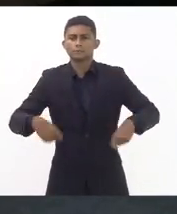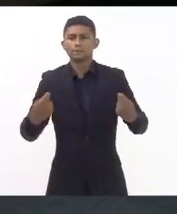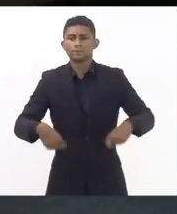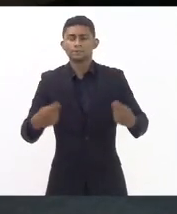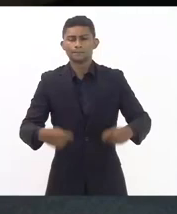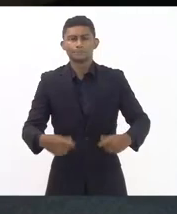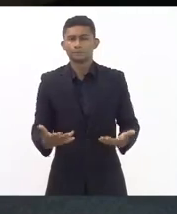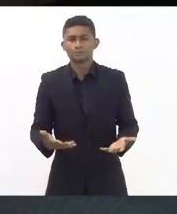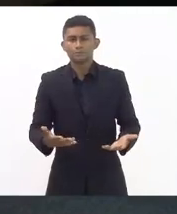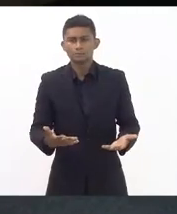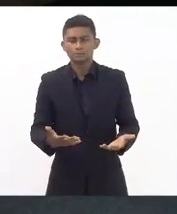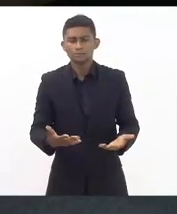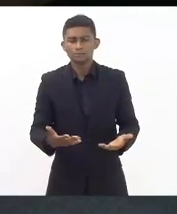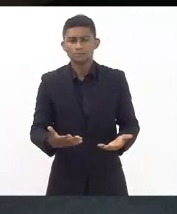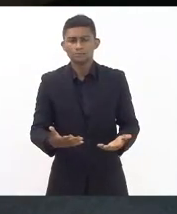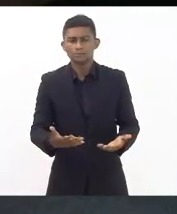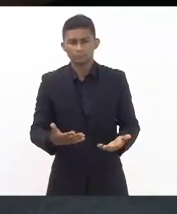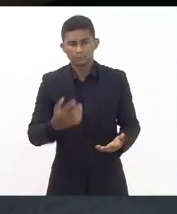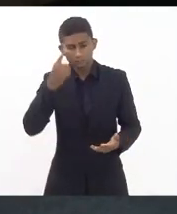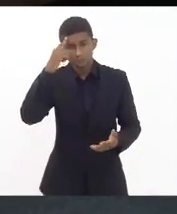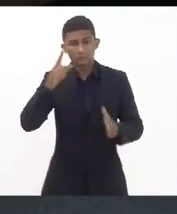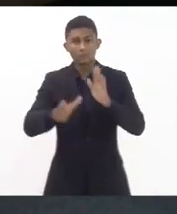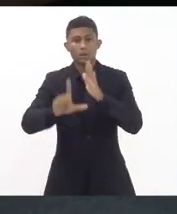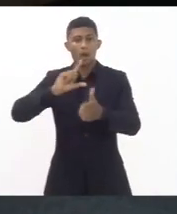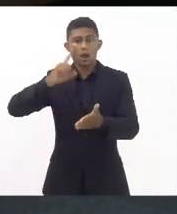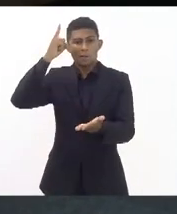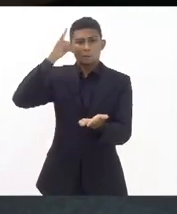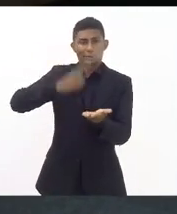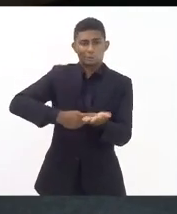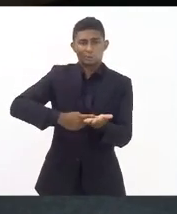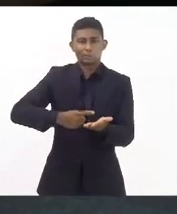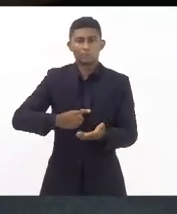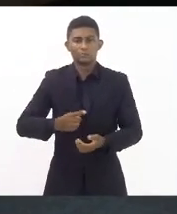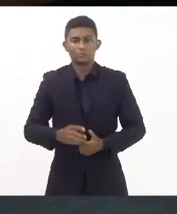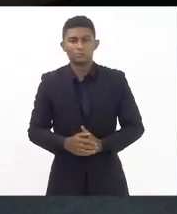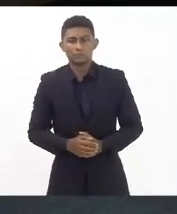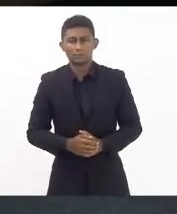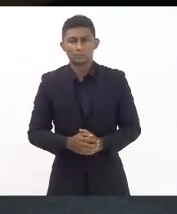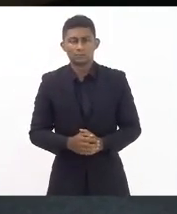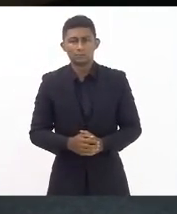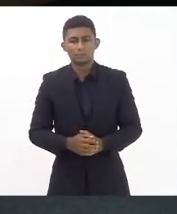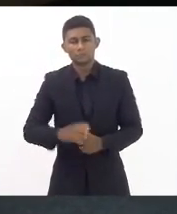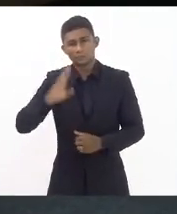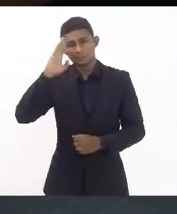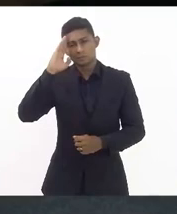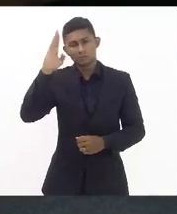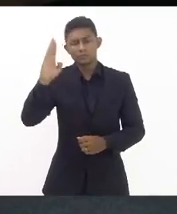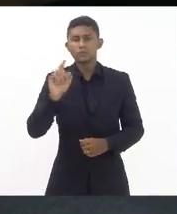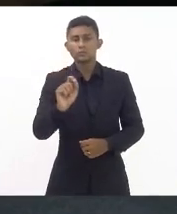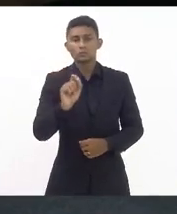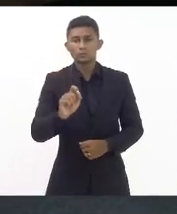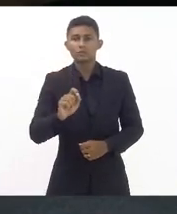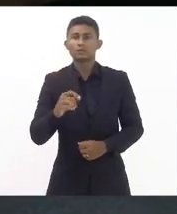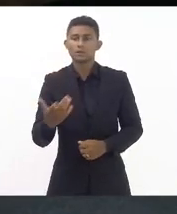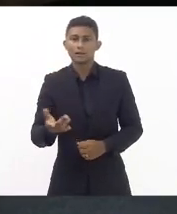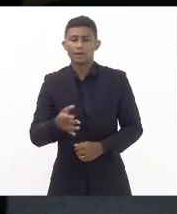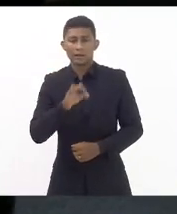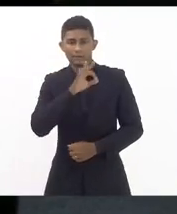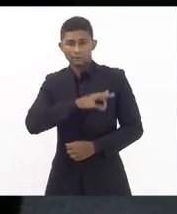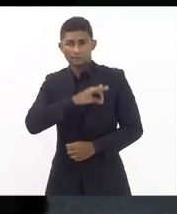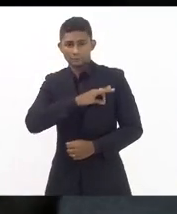que o acordo tratado, que era o fundamental, o primordial, era o aumento e o reajuste do